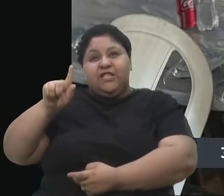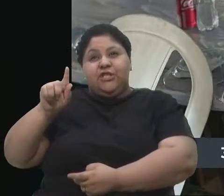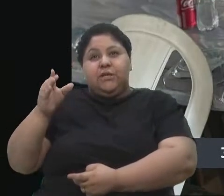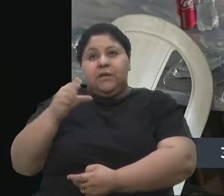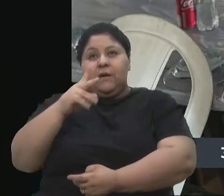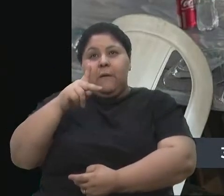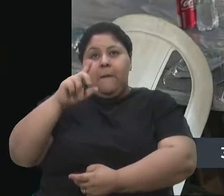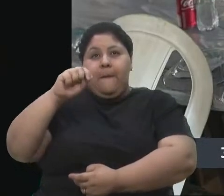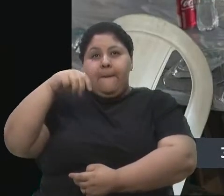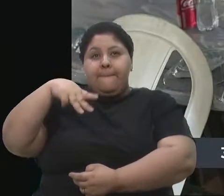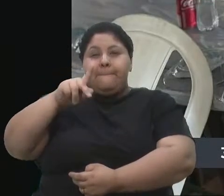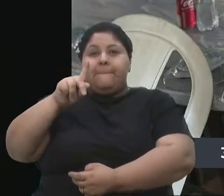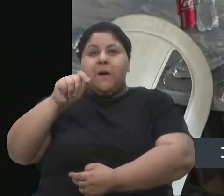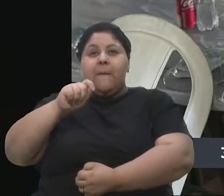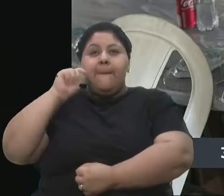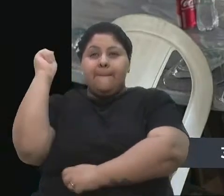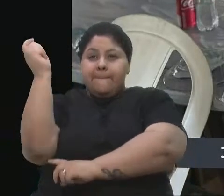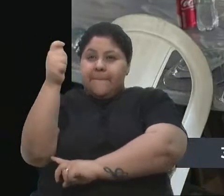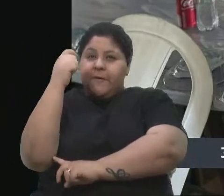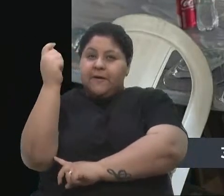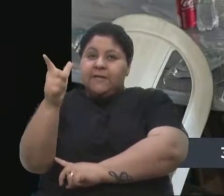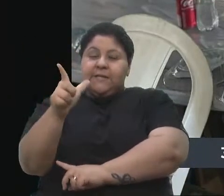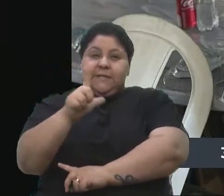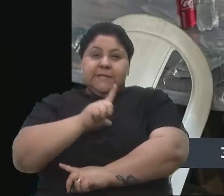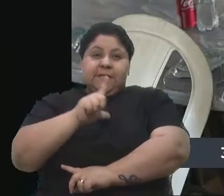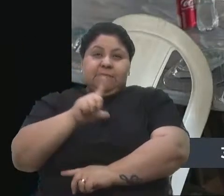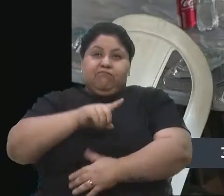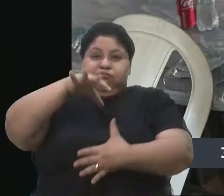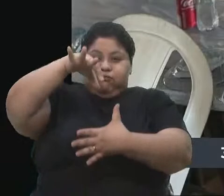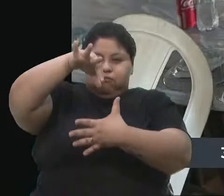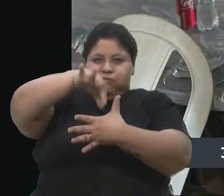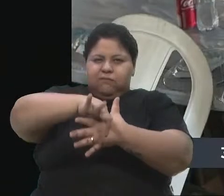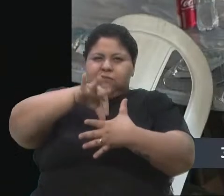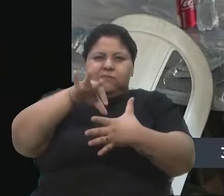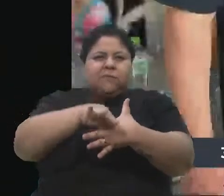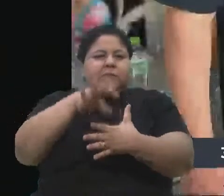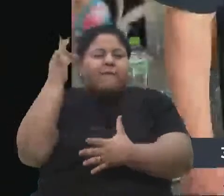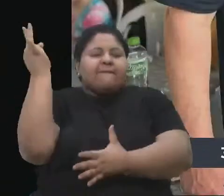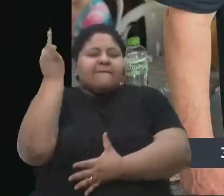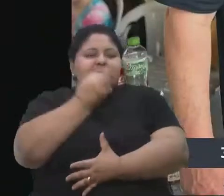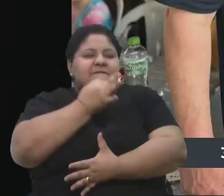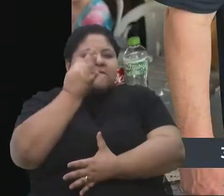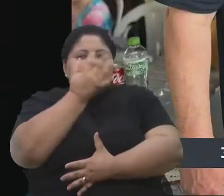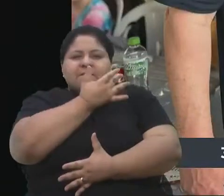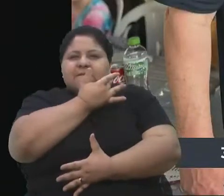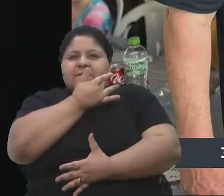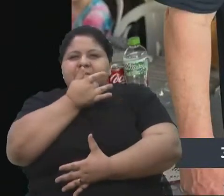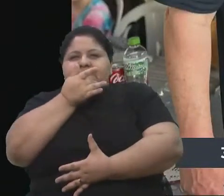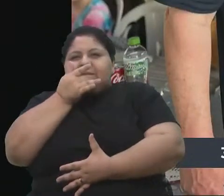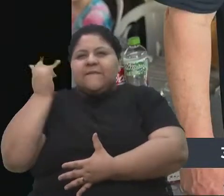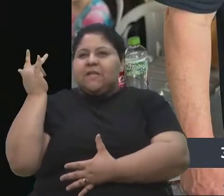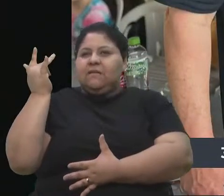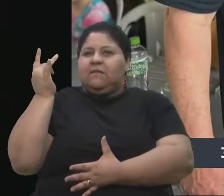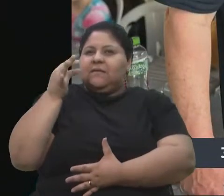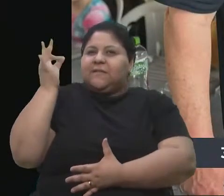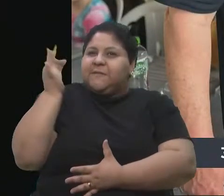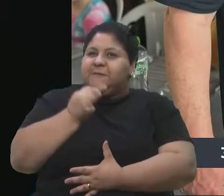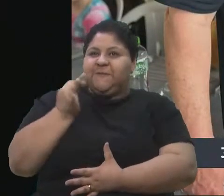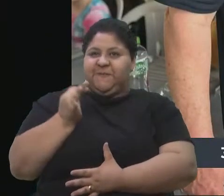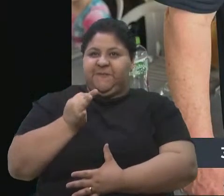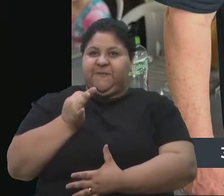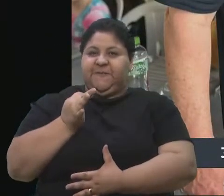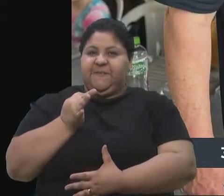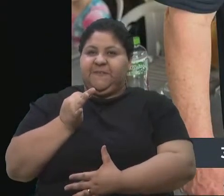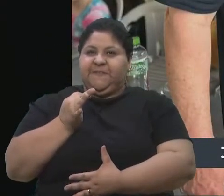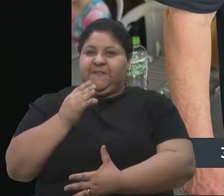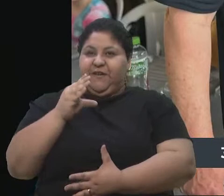um costelão simplesmente sensacional, presidente D'Ambrosio, maravilhoso, e um